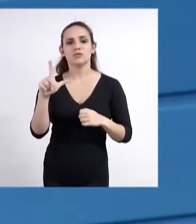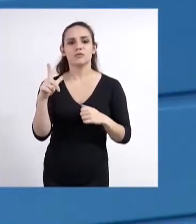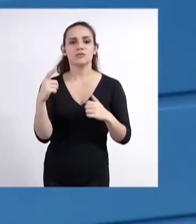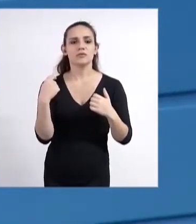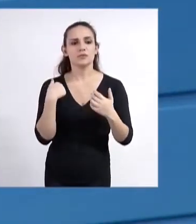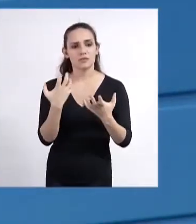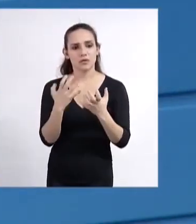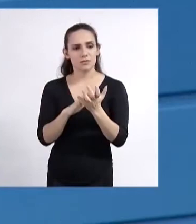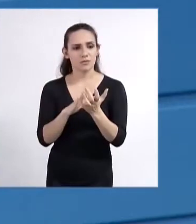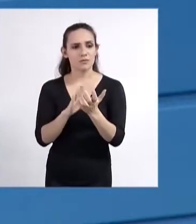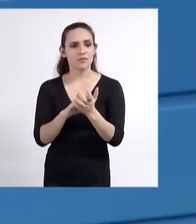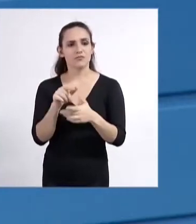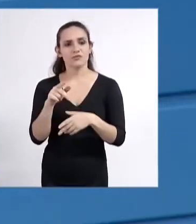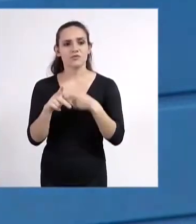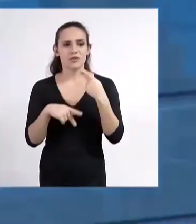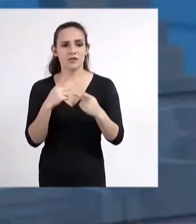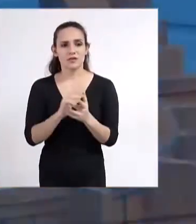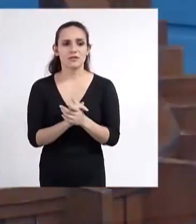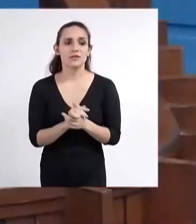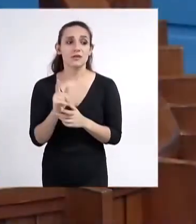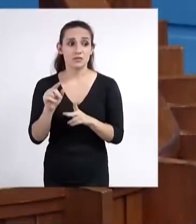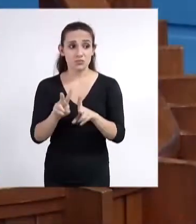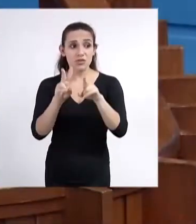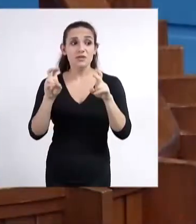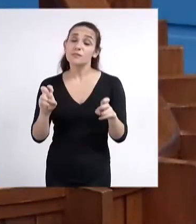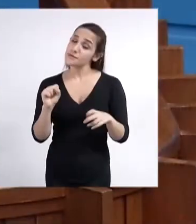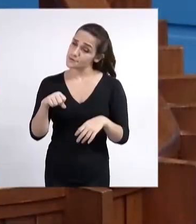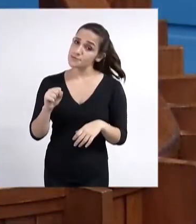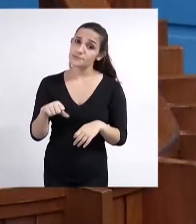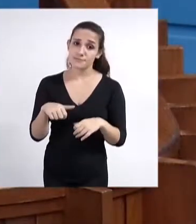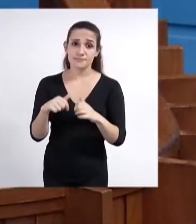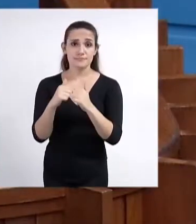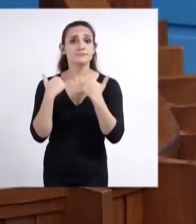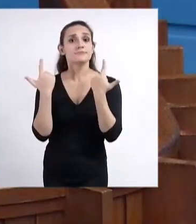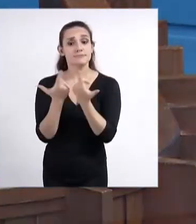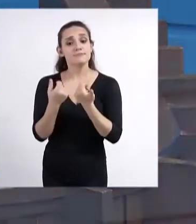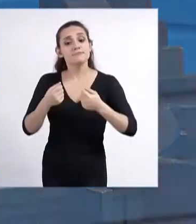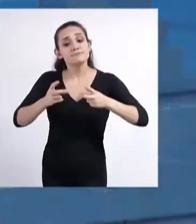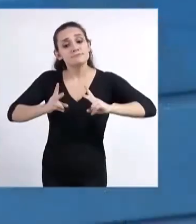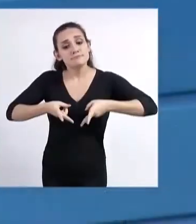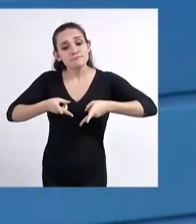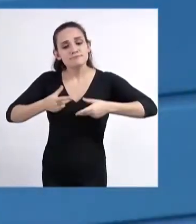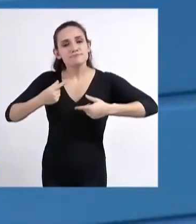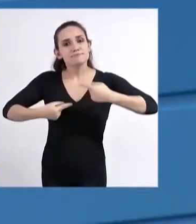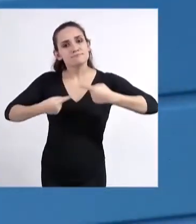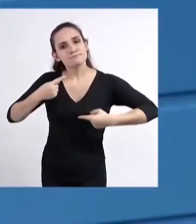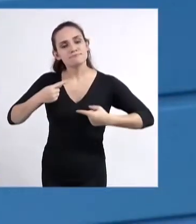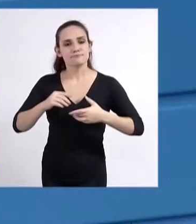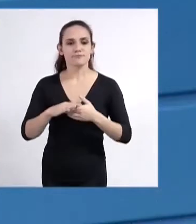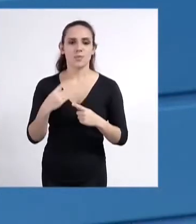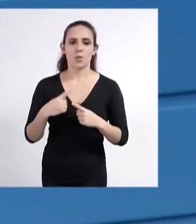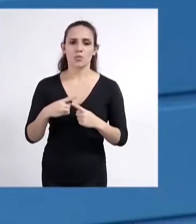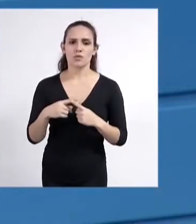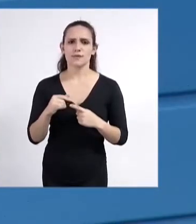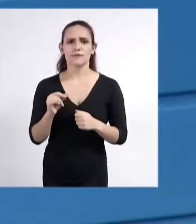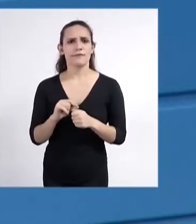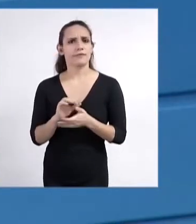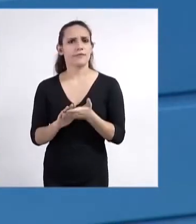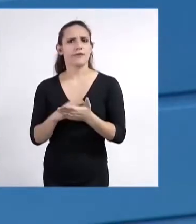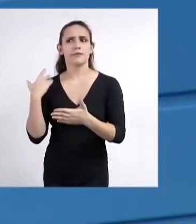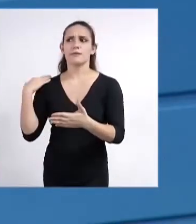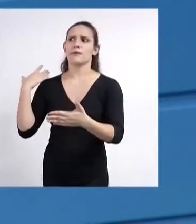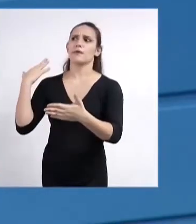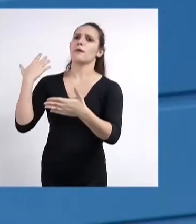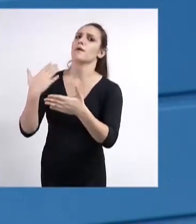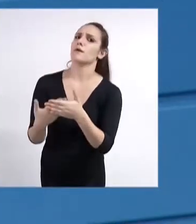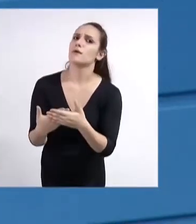grandes. Parabenizo Vossa Excelência, e esse é um assunto que realmente essa casa tem que continuar debatendo, porque se não fez até agora, e